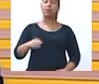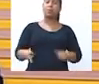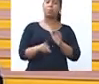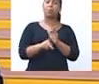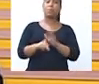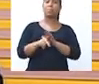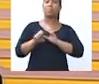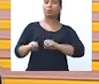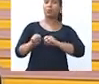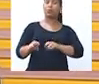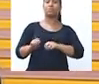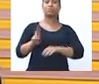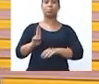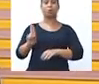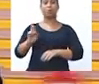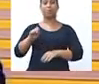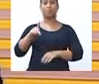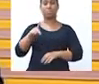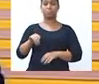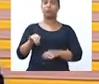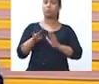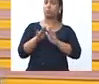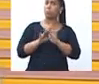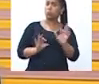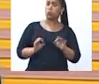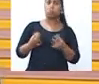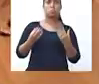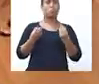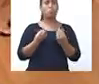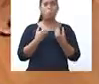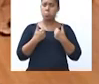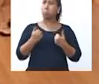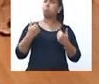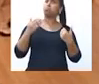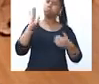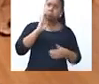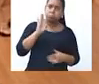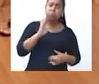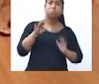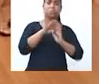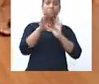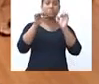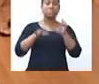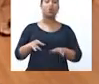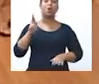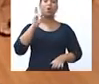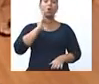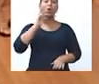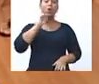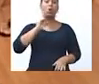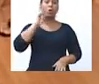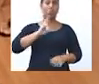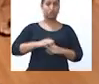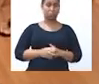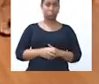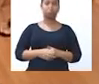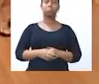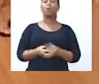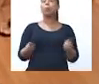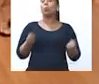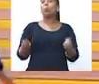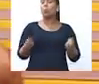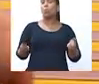Educação do IBILS e Unesp, tem um projeto muito bacana, eu gostaria que a senhora explicasse, o projeto Rosa Choque. Como que ele